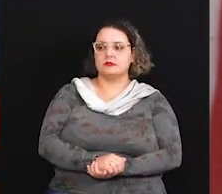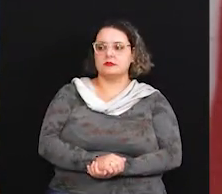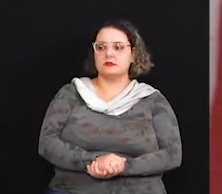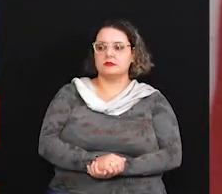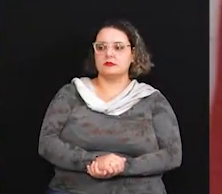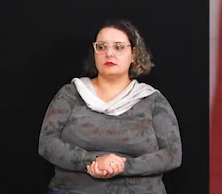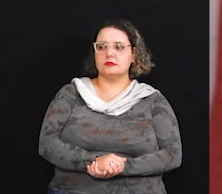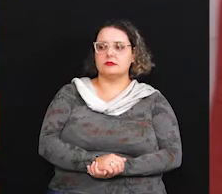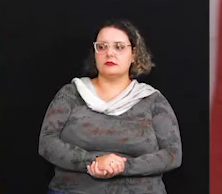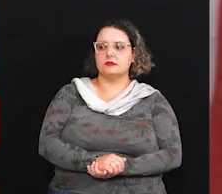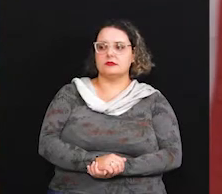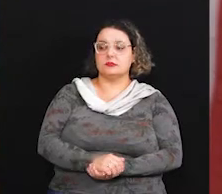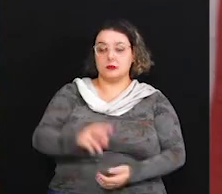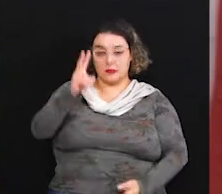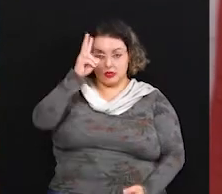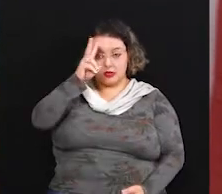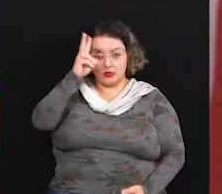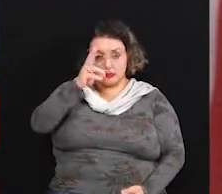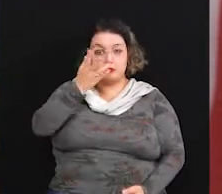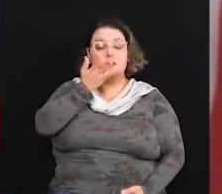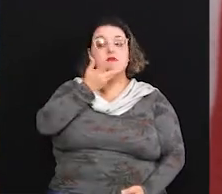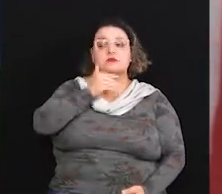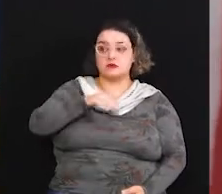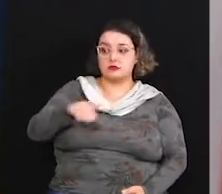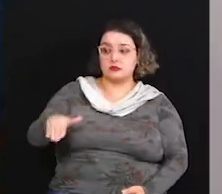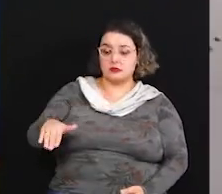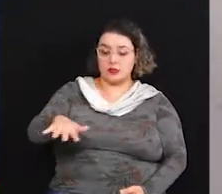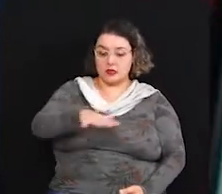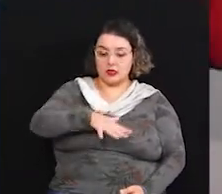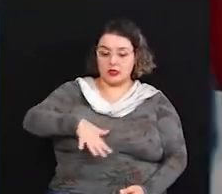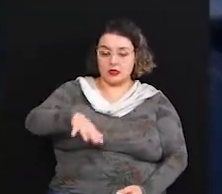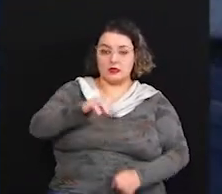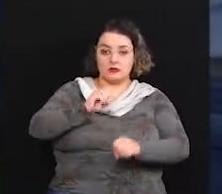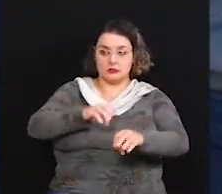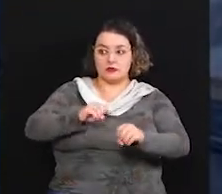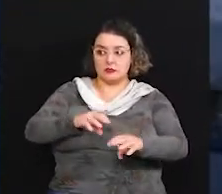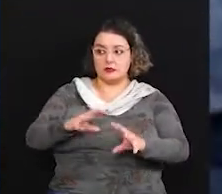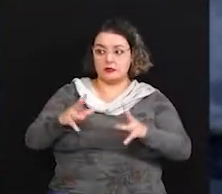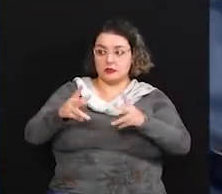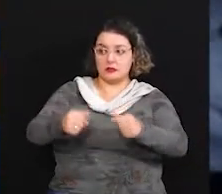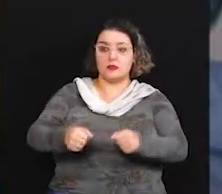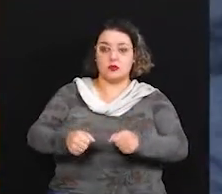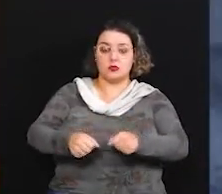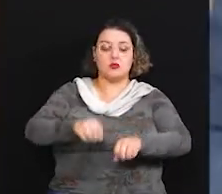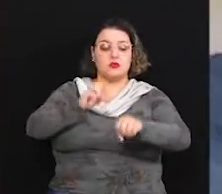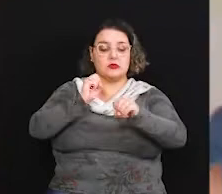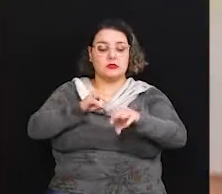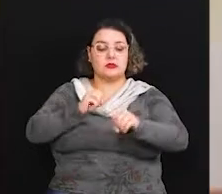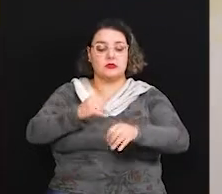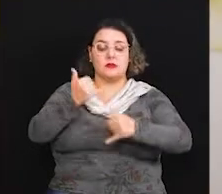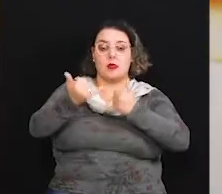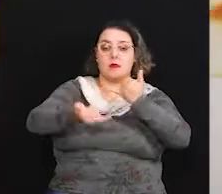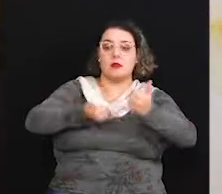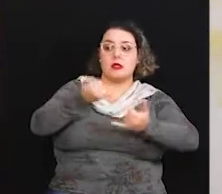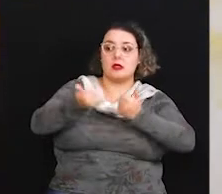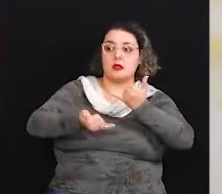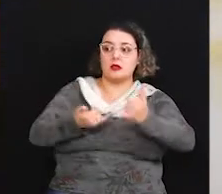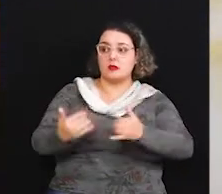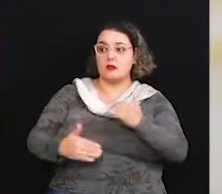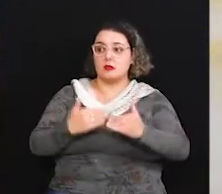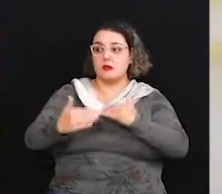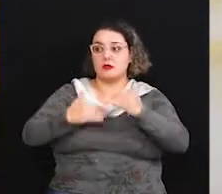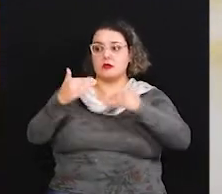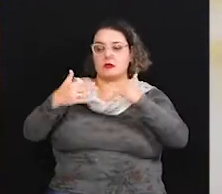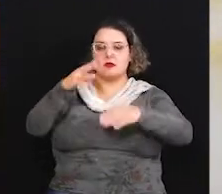A gente, lembrando, né, da criança na educação infantil, é tudo em cima do brincar, né? A criança